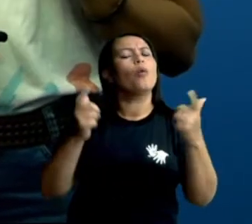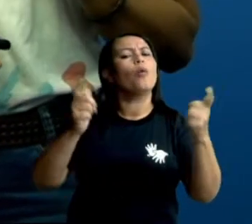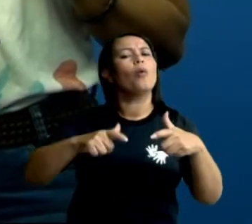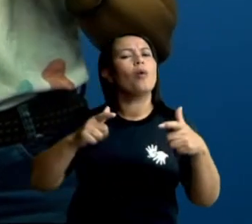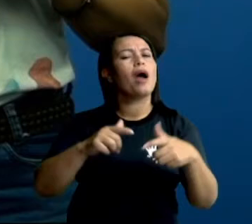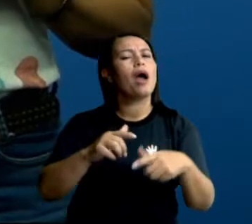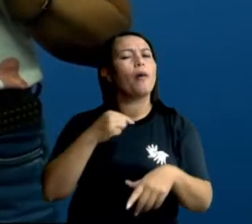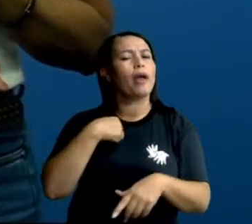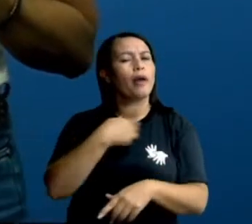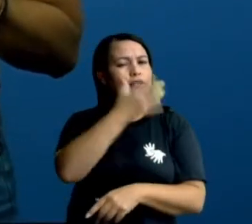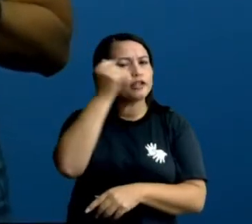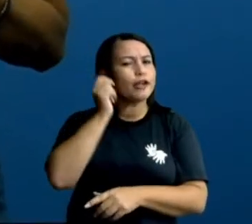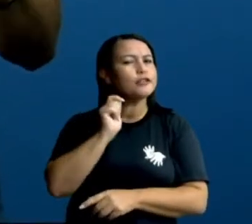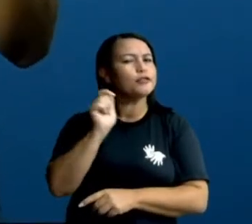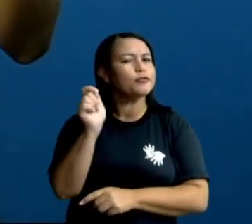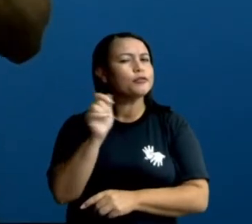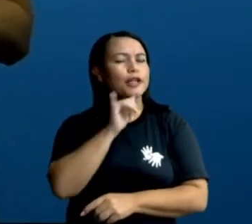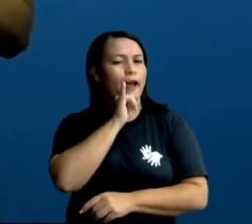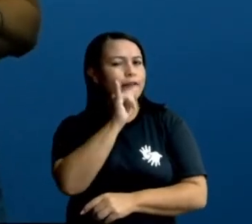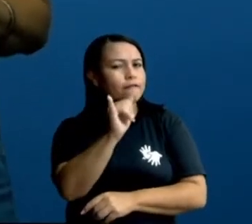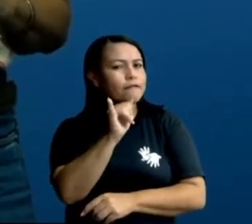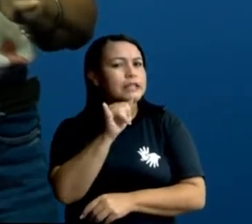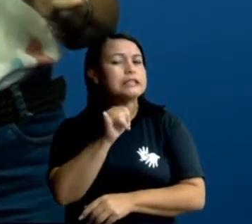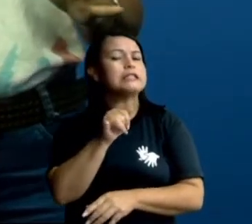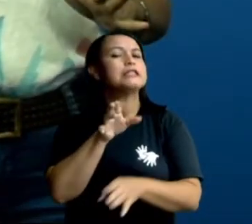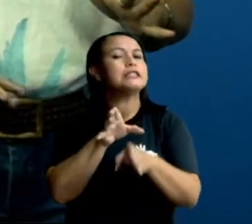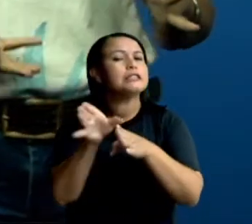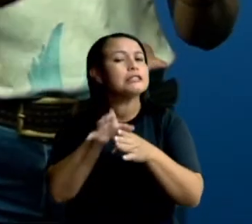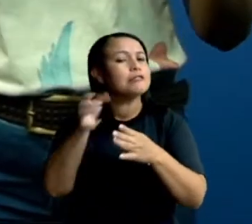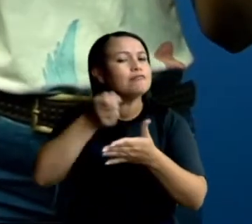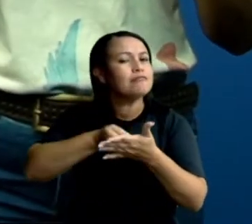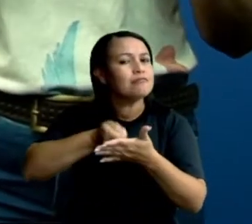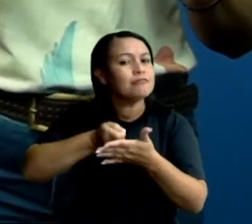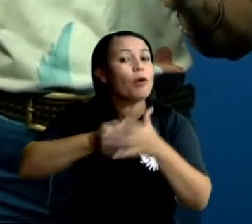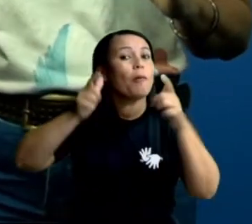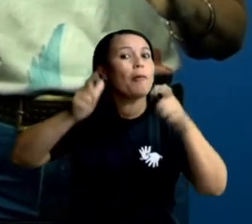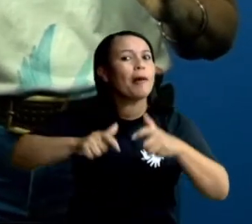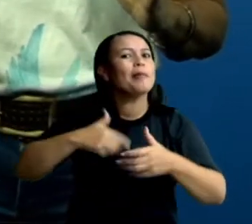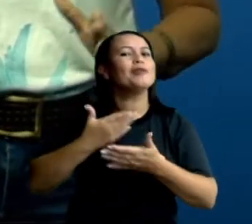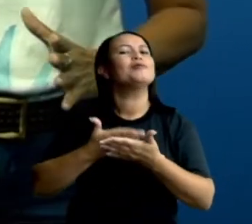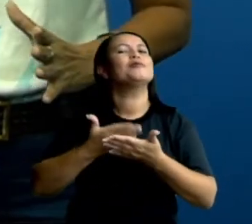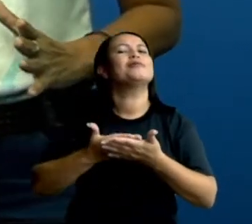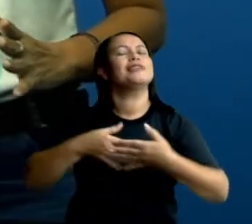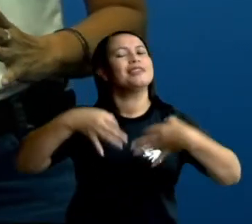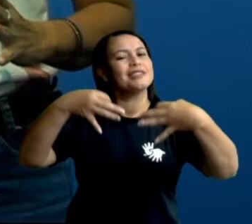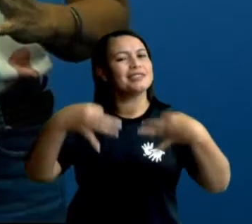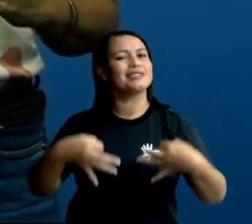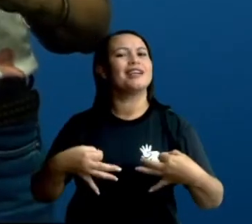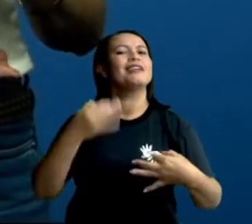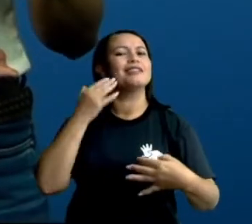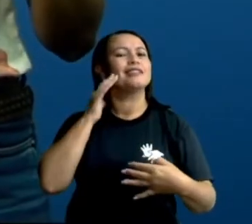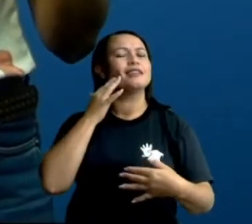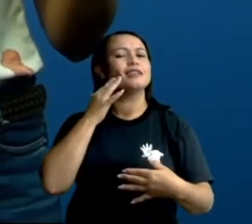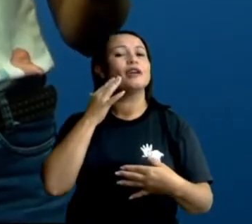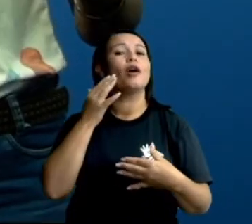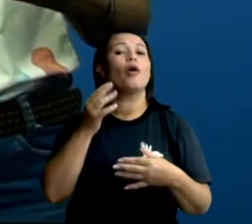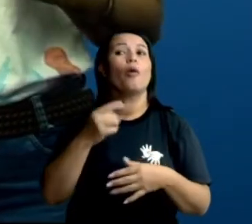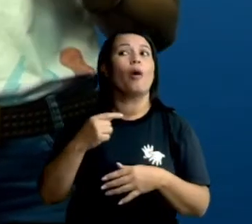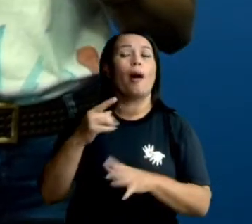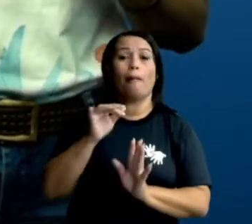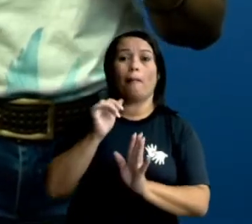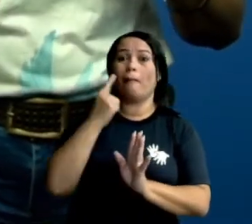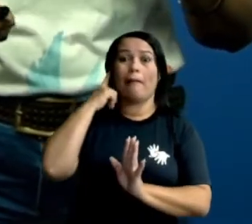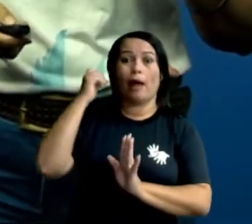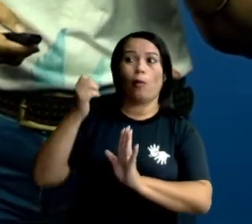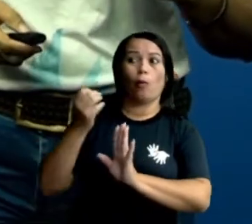puxei a orelhinha de vocês com relação a isso. O local onde vocês vão estudar tem que ser o local, adequado, tá? Longe de barulhos, longe